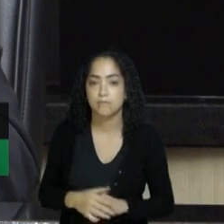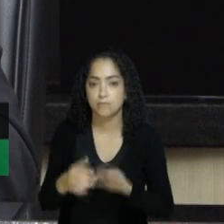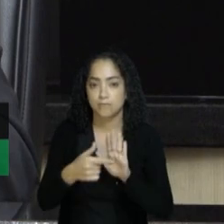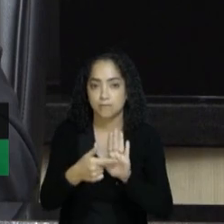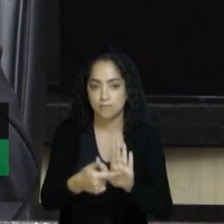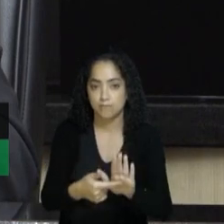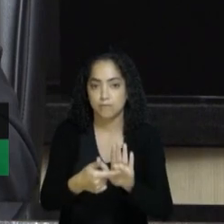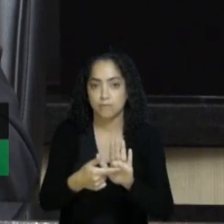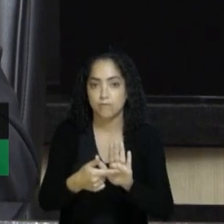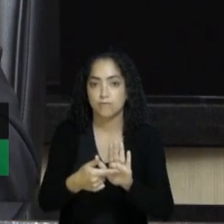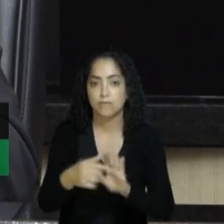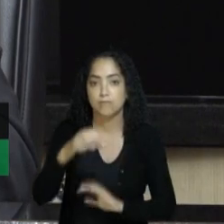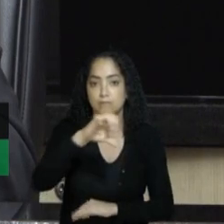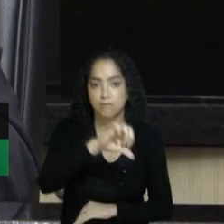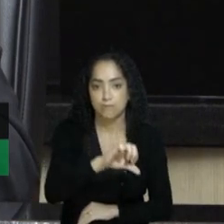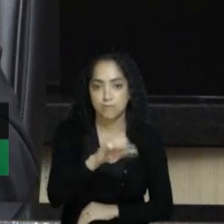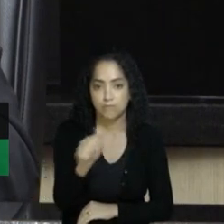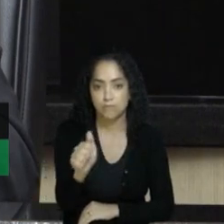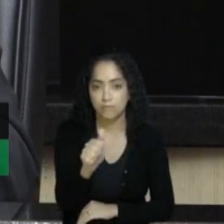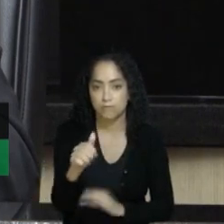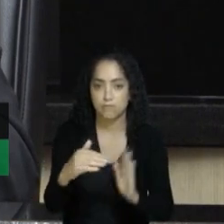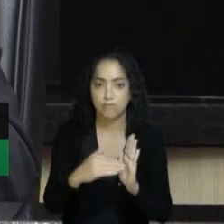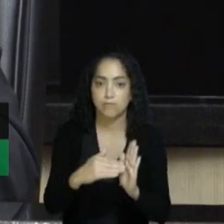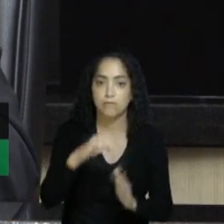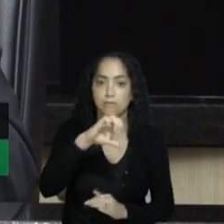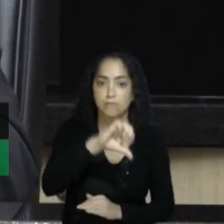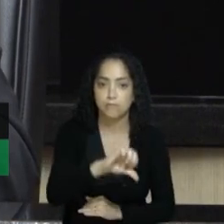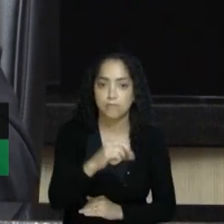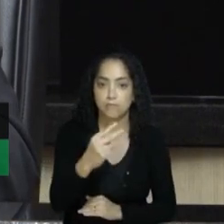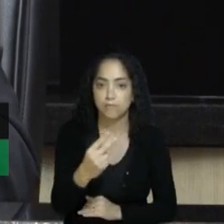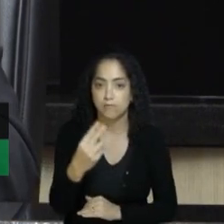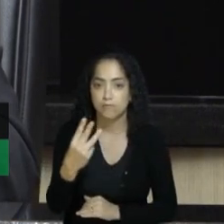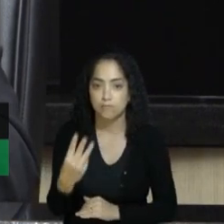indicações números 911 a